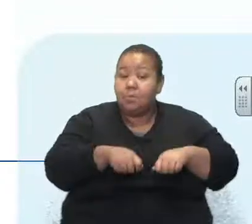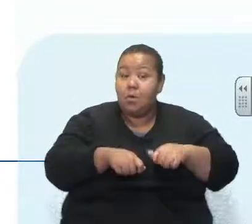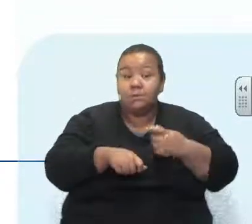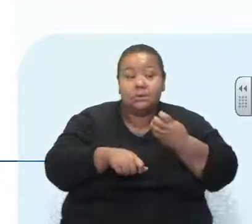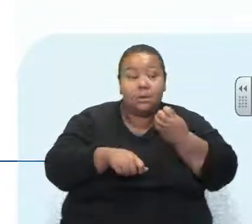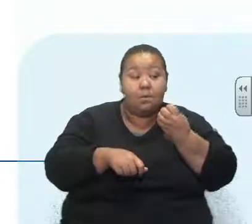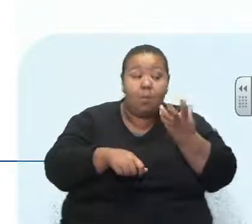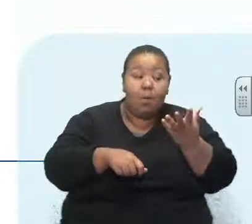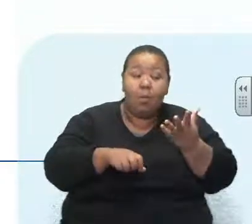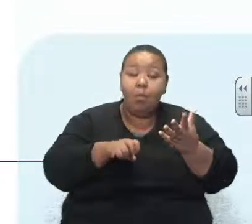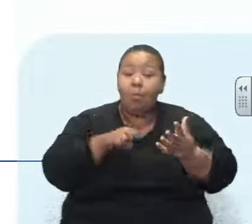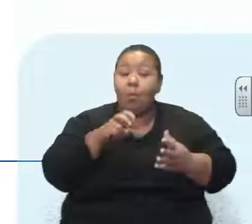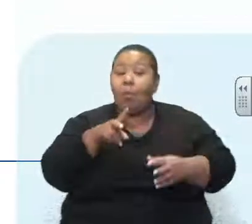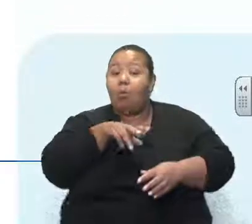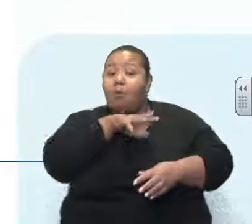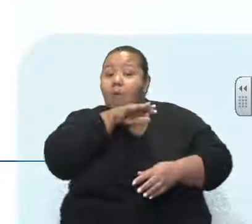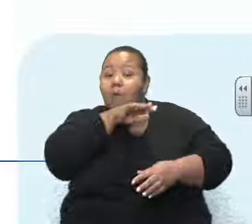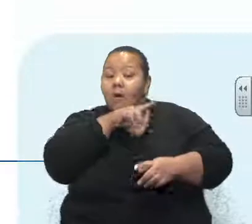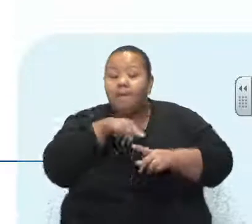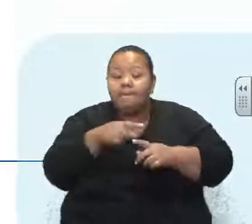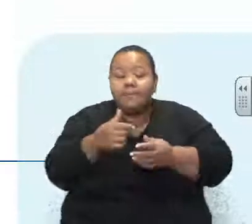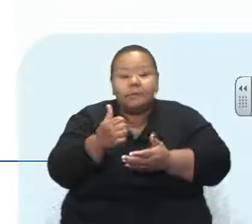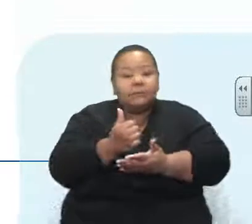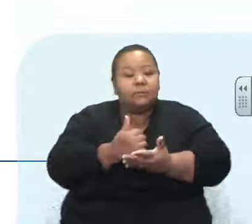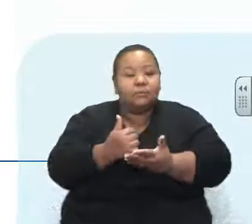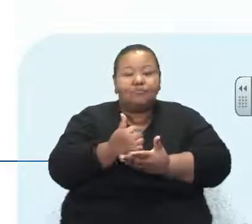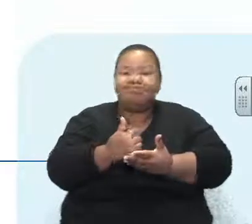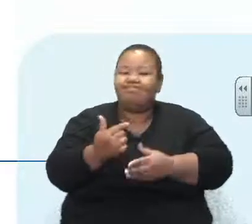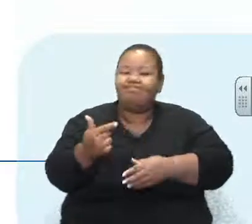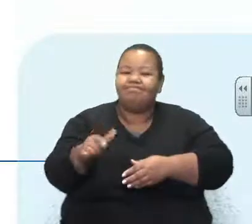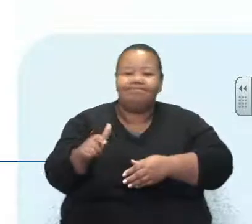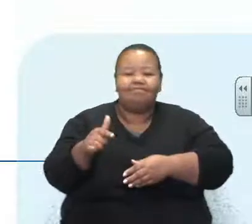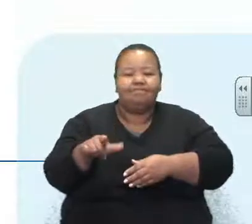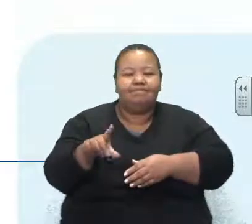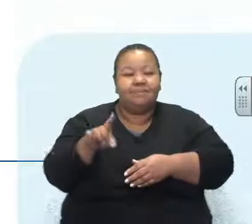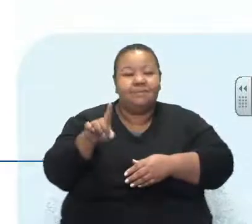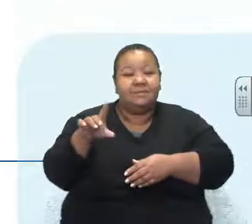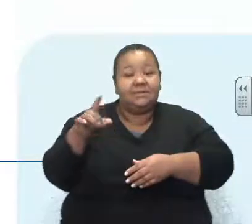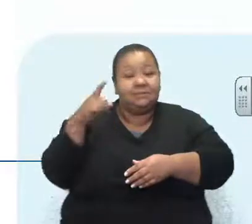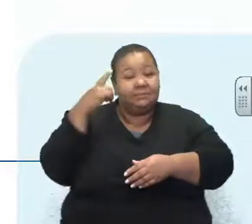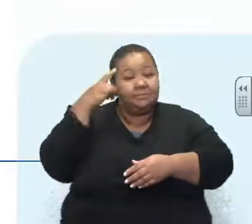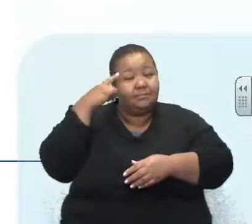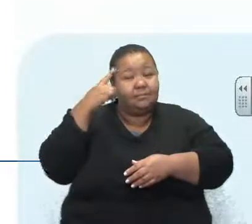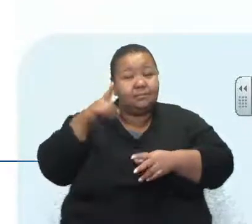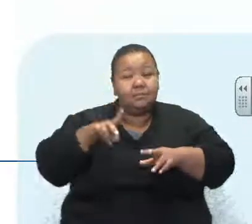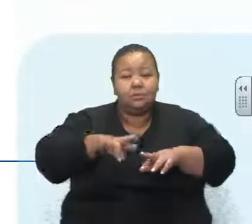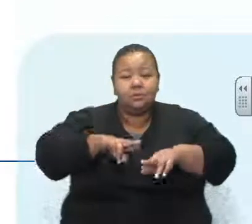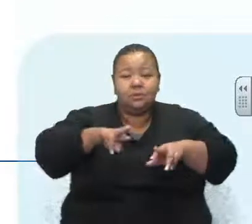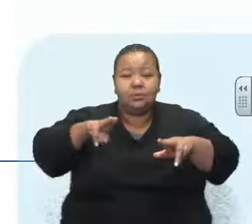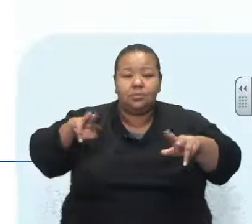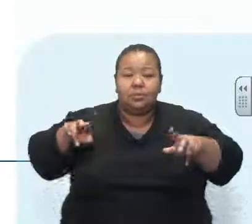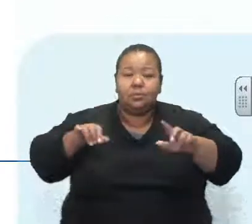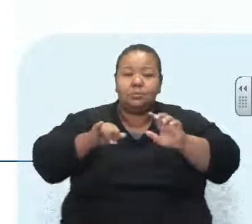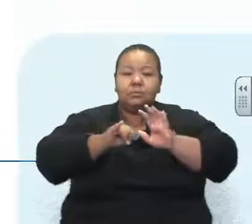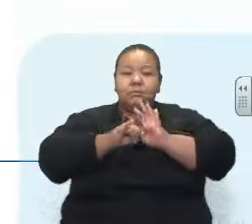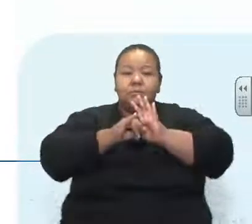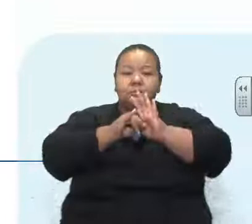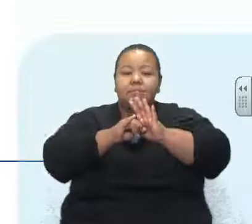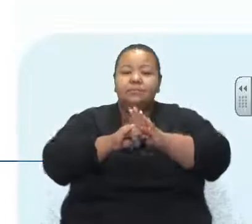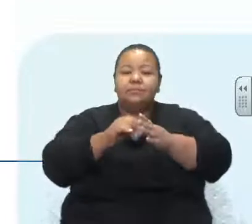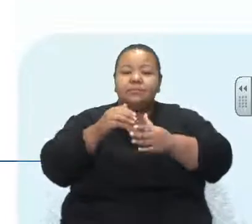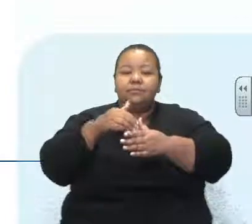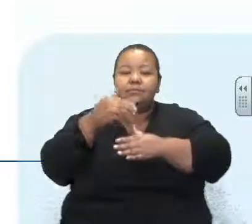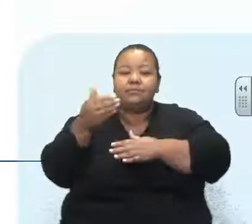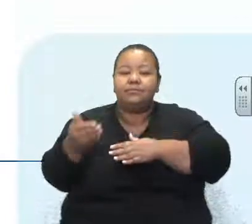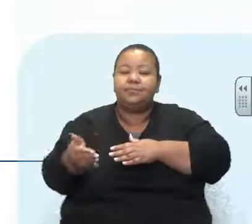ruim, mas eu não tenho controle dele. Se a gente for pensar nos diversos tipos de indicadores externos, a